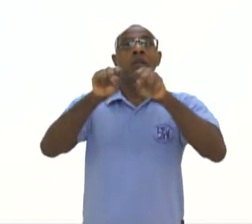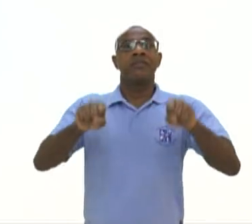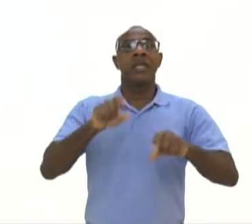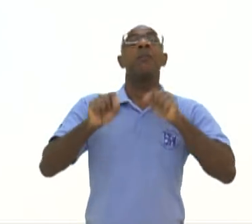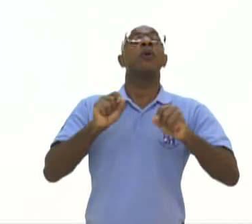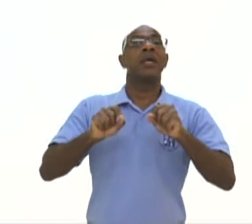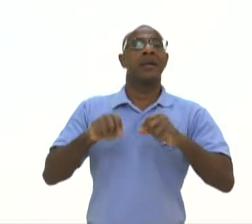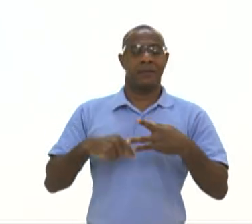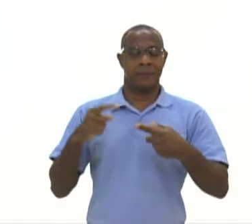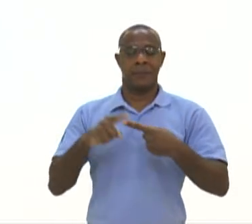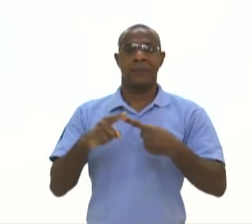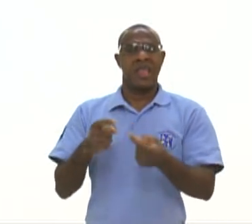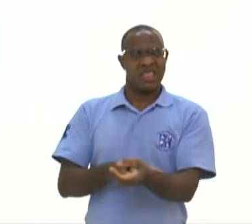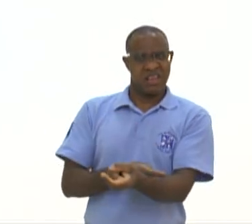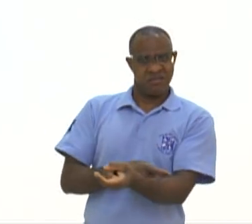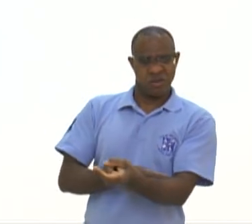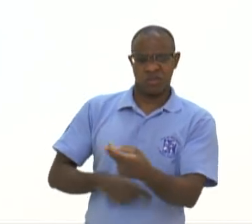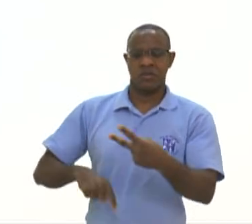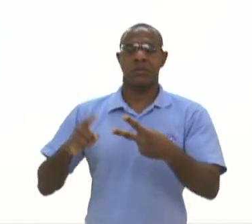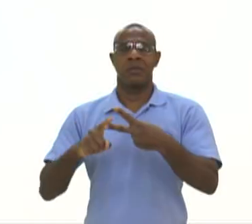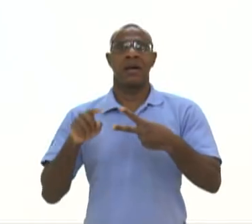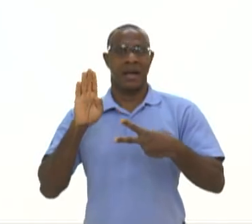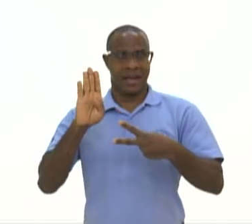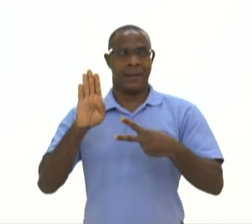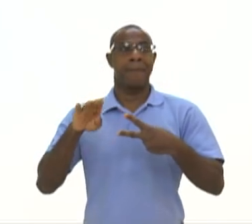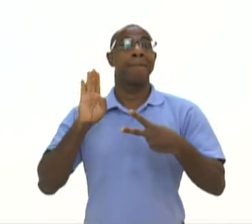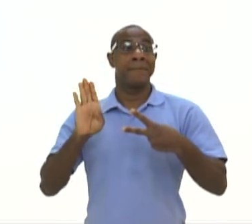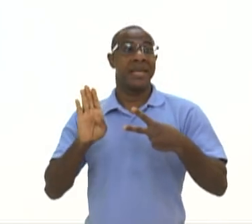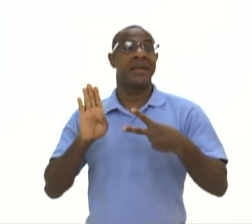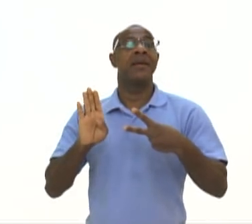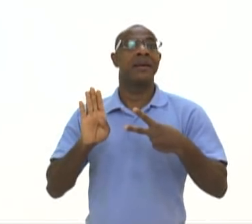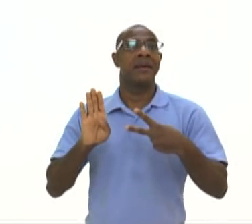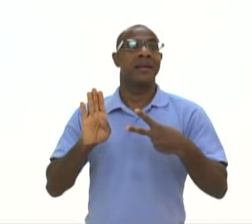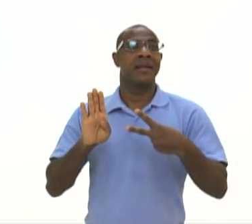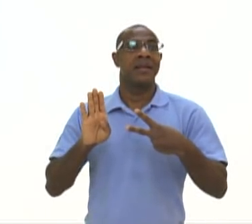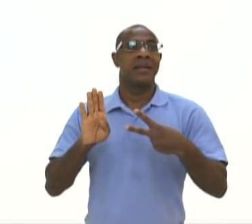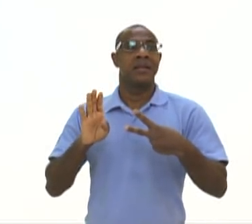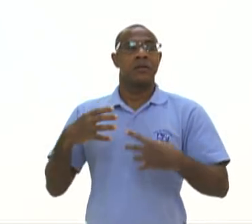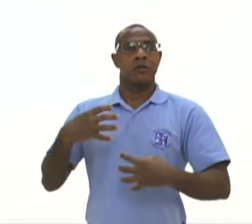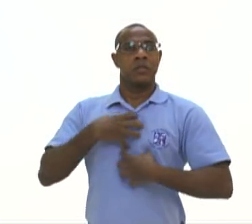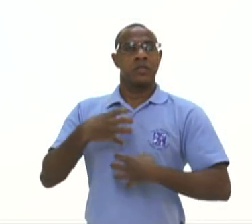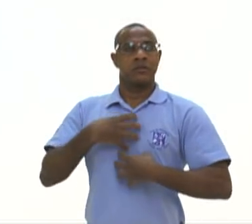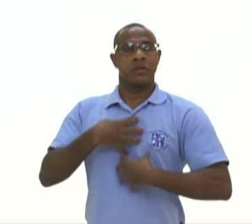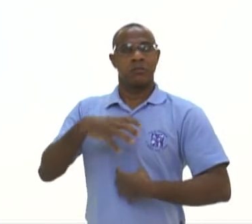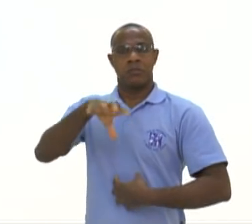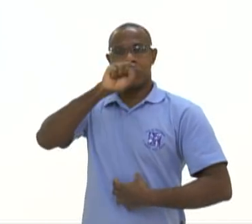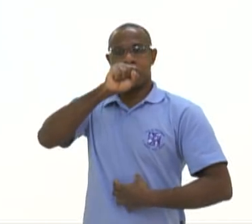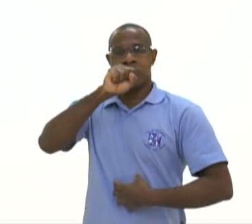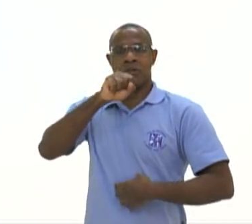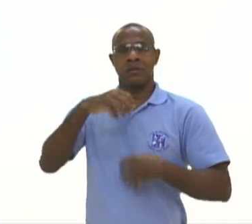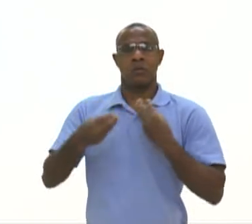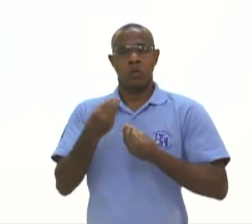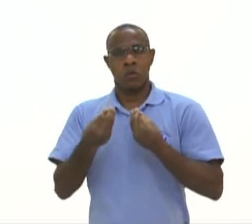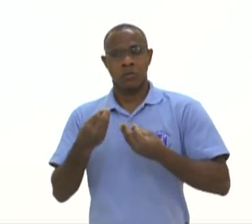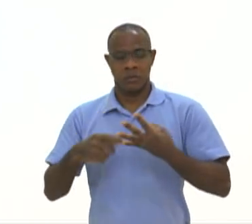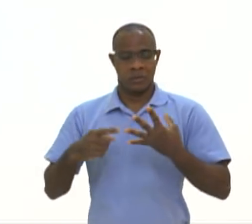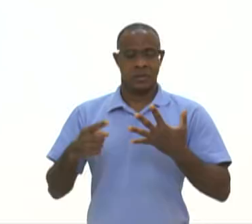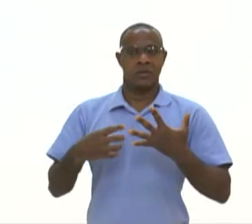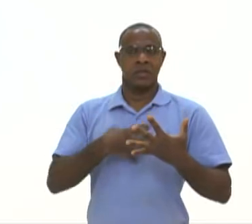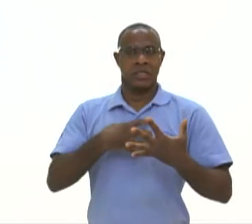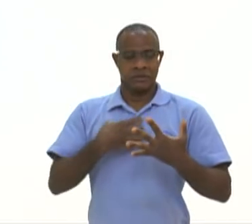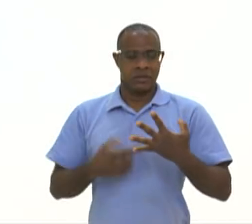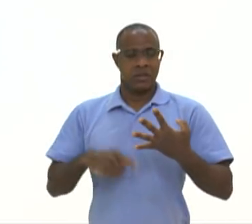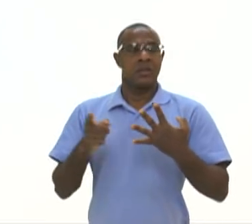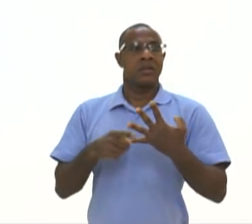nervoso, na opção B, sistema sensorial, na opção C, o sistema endócrino, ou